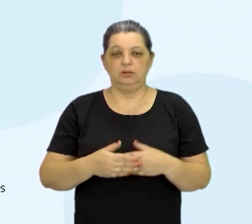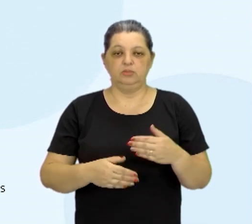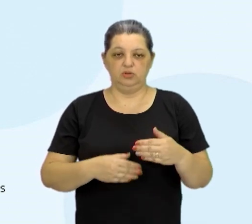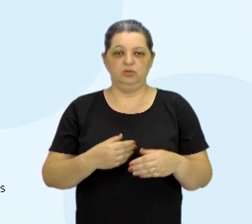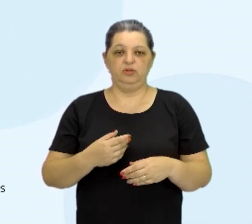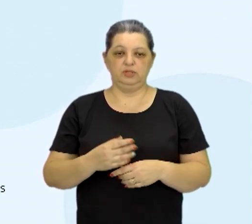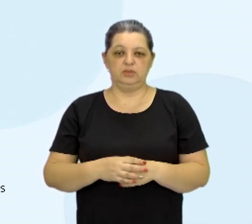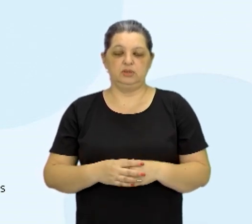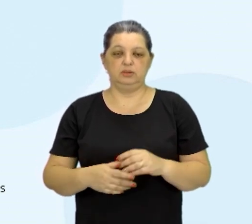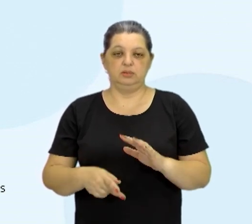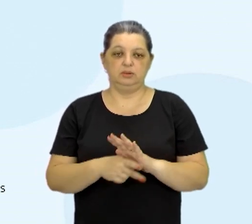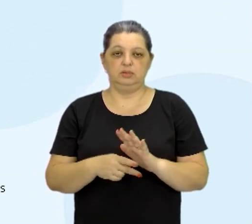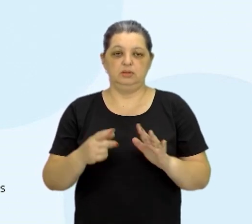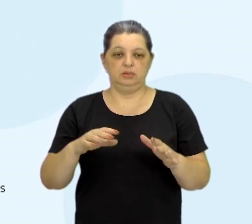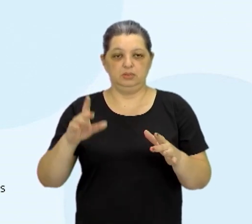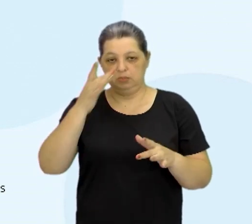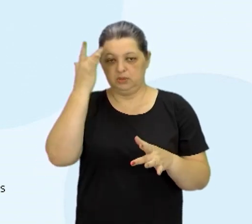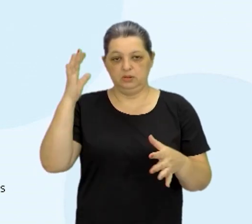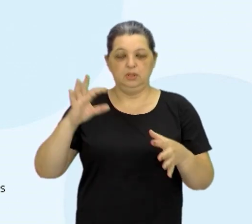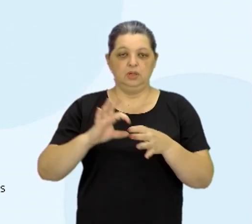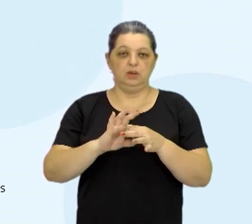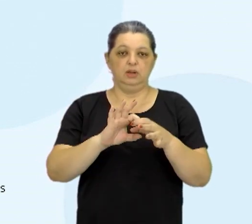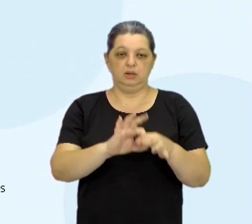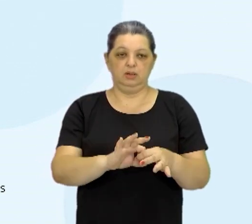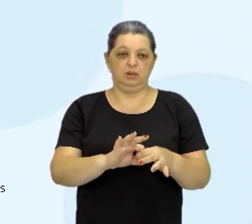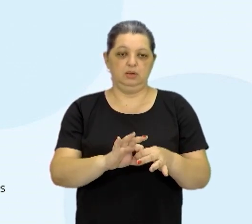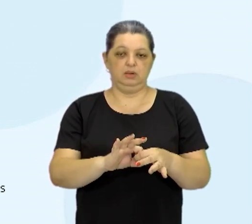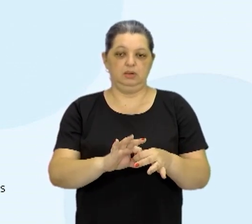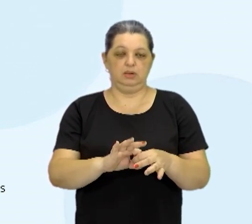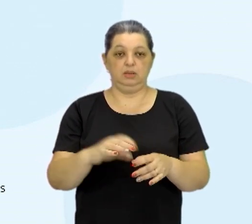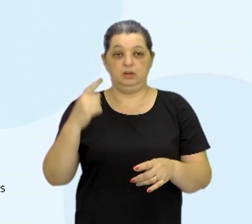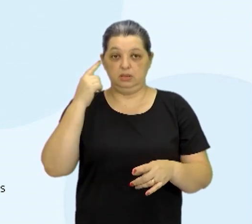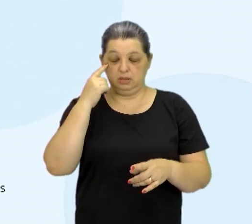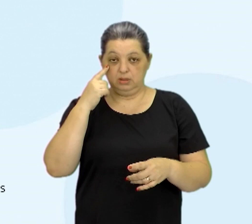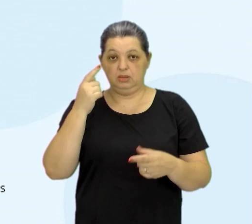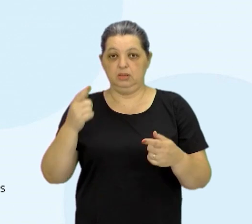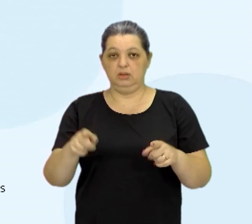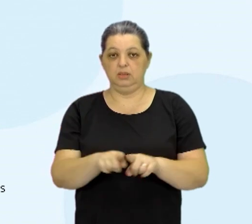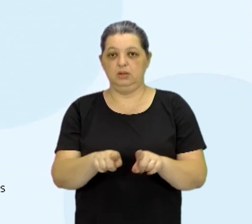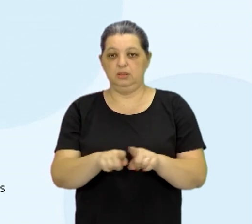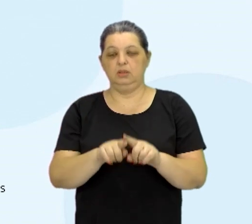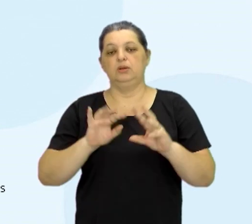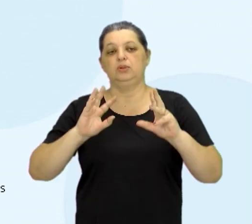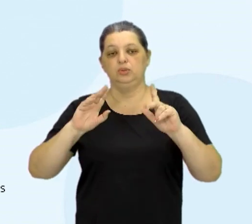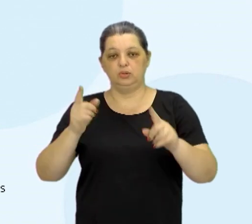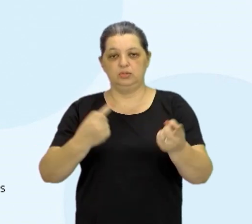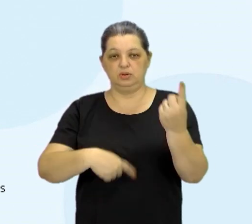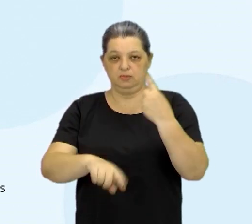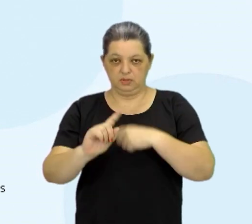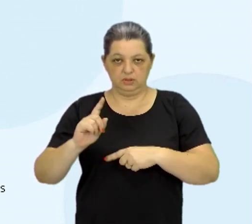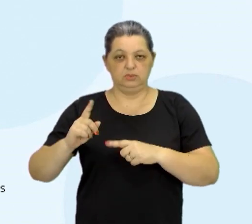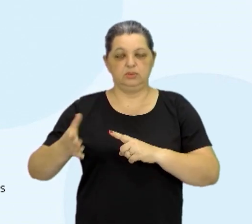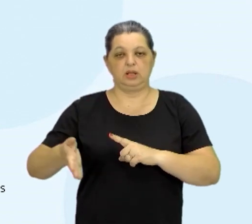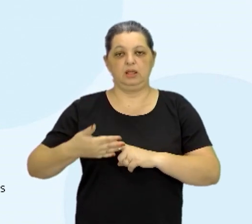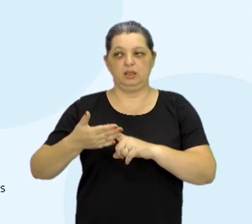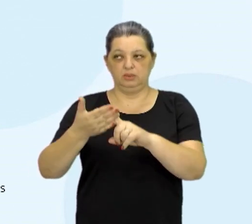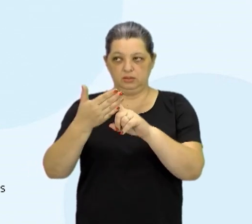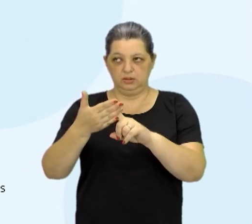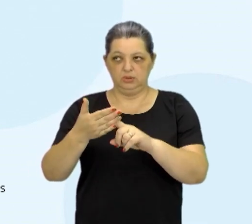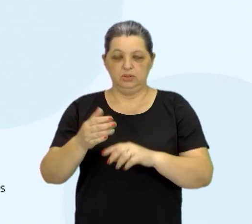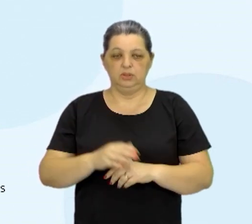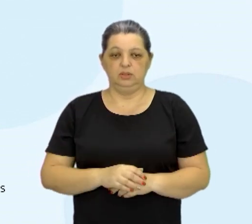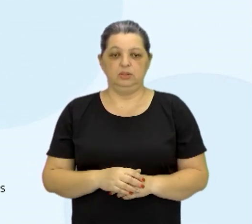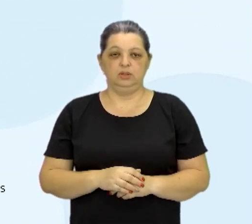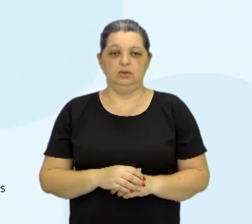pessoas interligadas. A gente vai pensar aqui, ó, no entanto, apesar de todos os avanços tecnológicos, principalmente